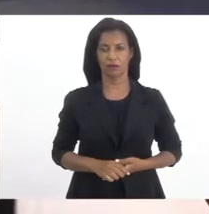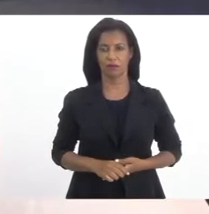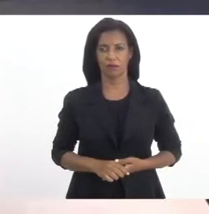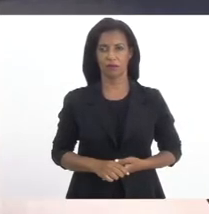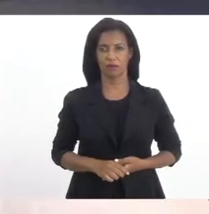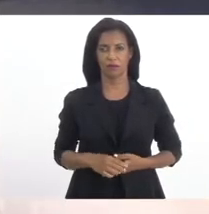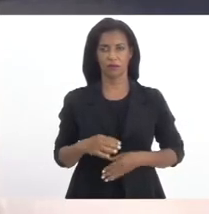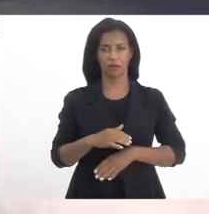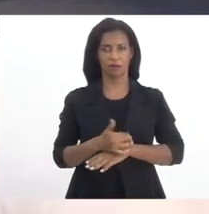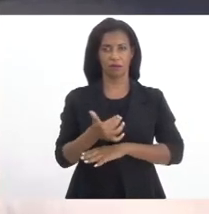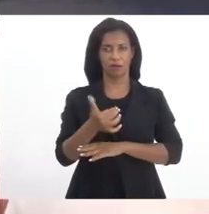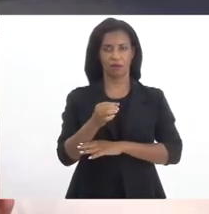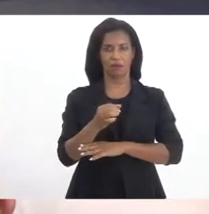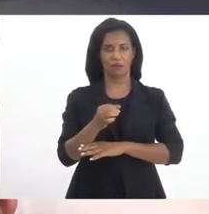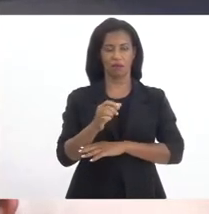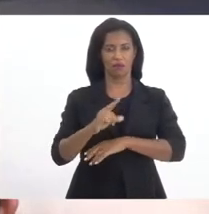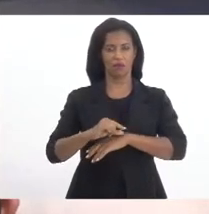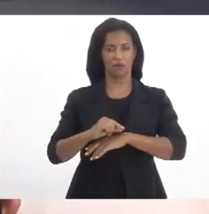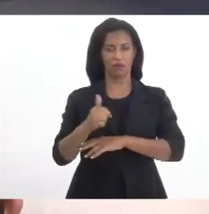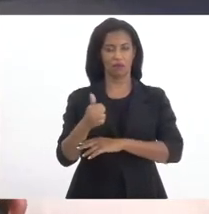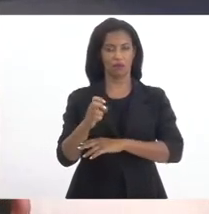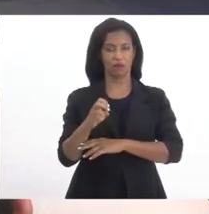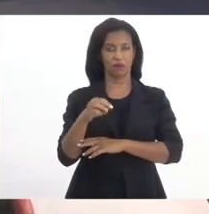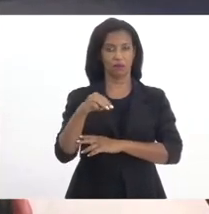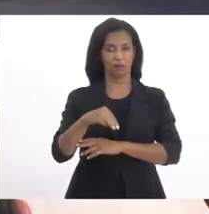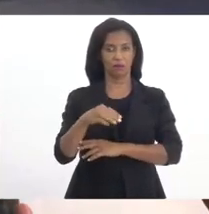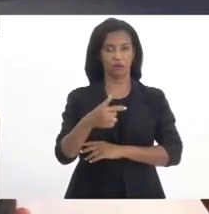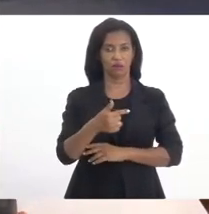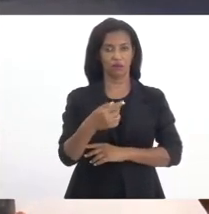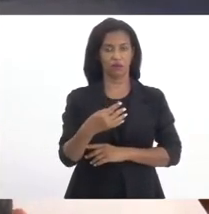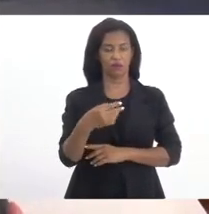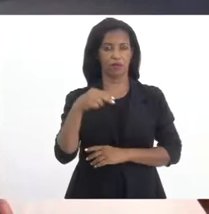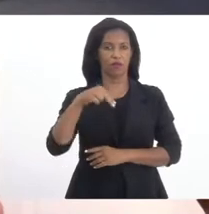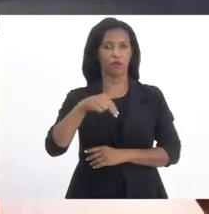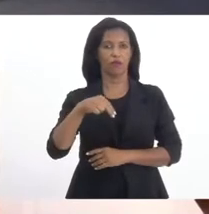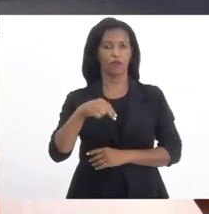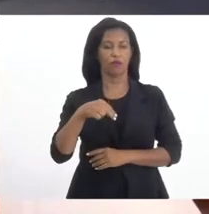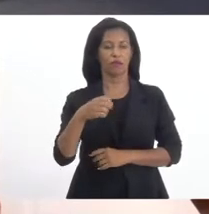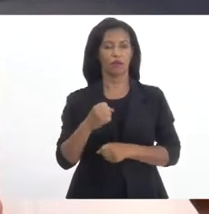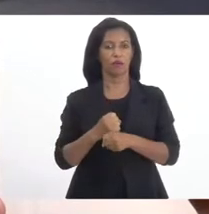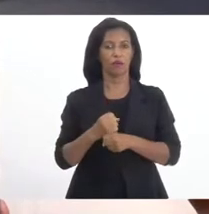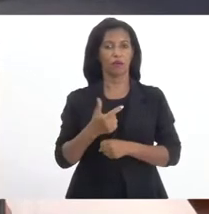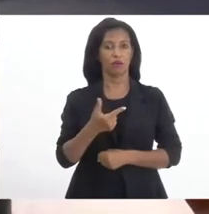Às 10 horas e 15 minutos do dia 24 de novembro de 2021,